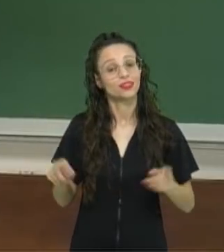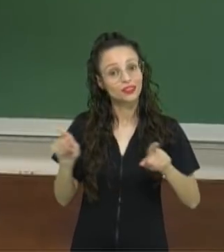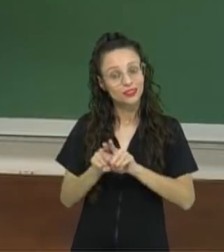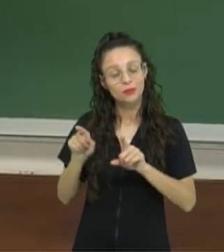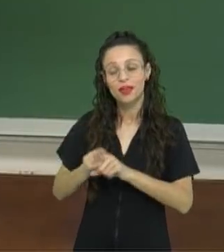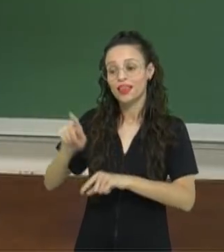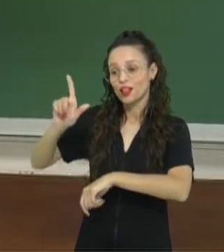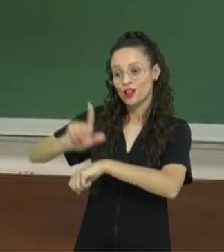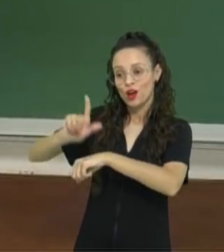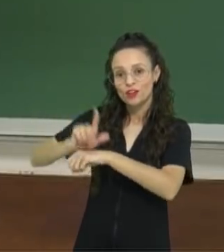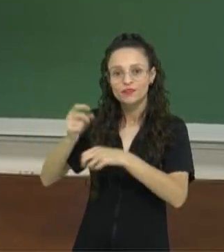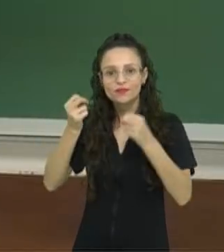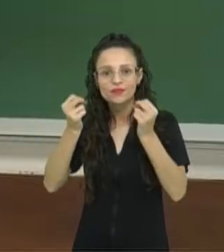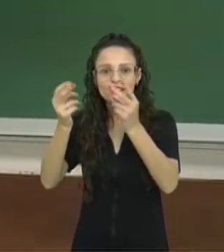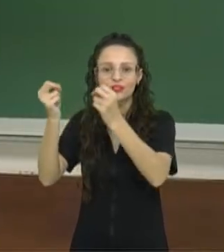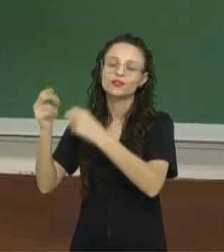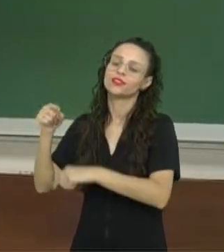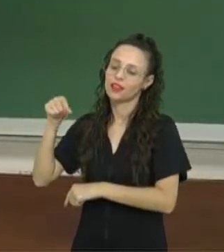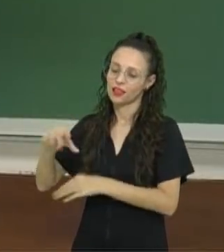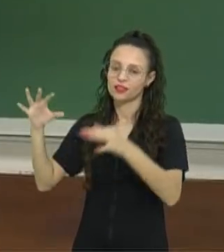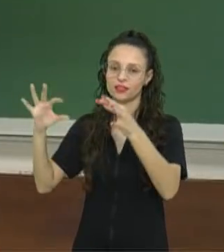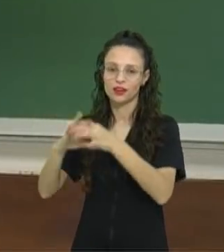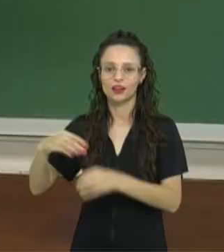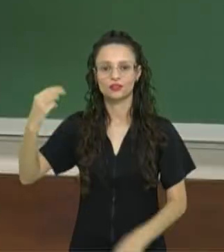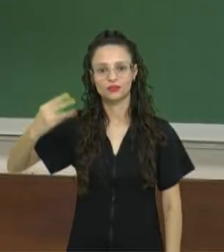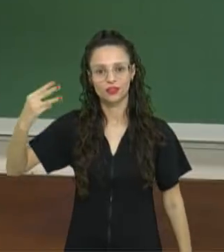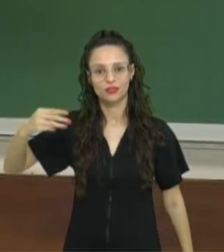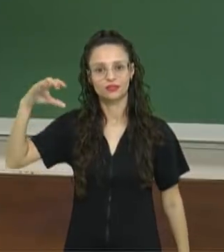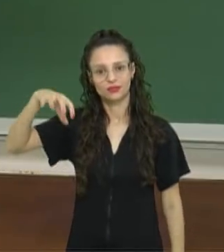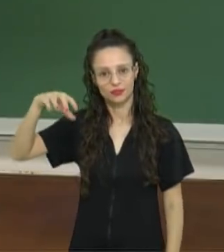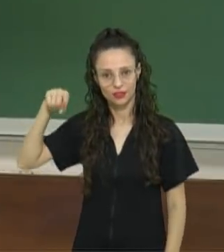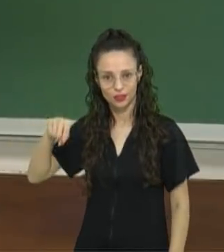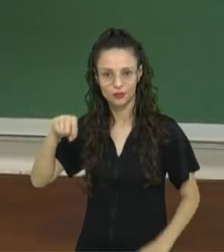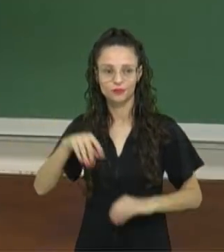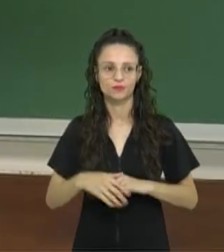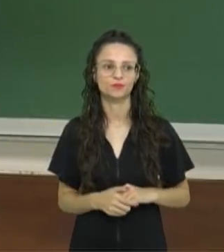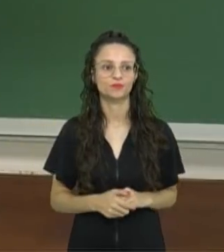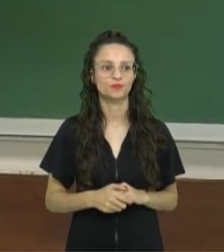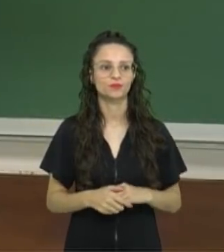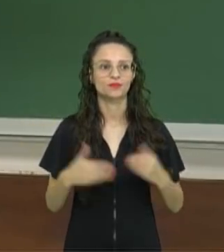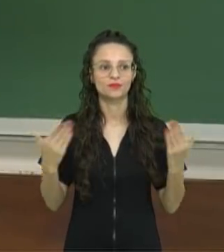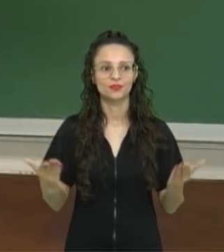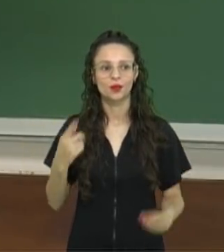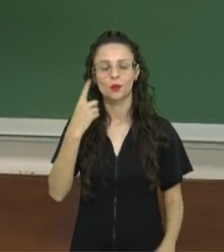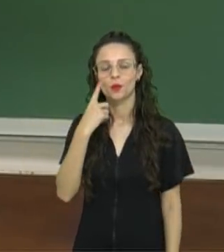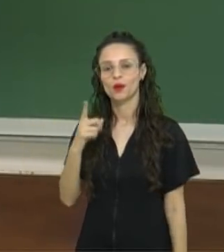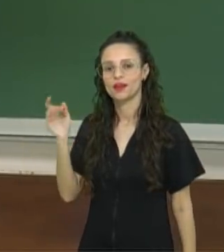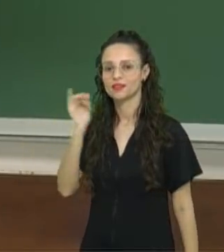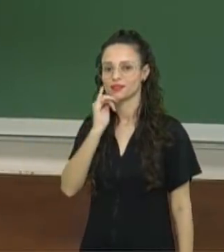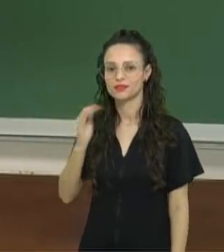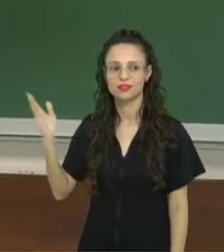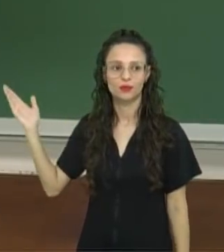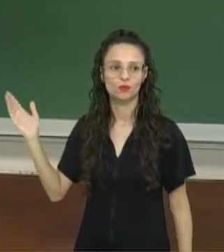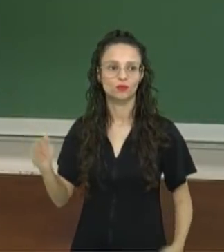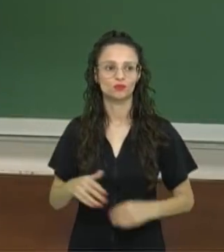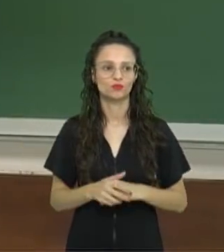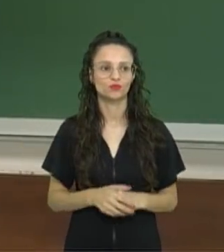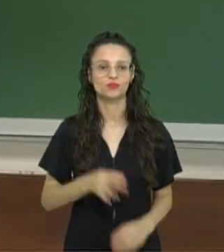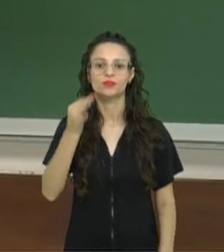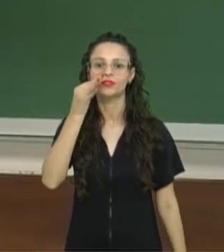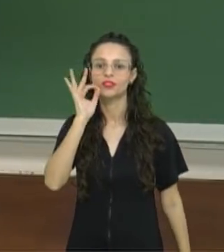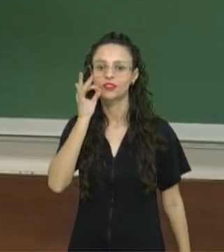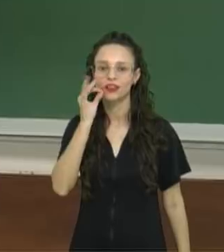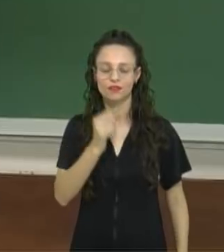próprio comércio, né, também está ligado ao setor terciário. Então, nós temos o exemplo aqui, né? Café,